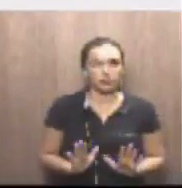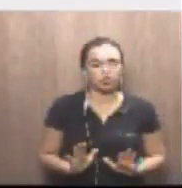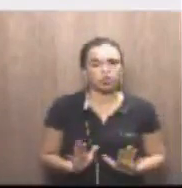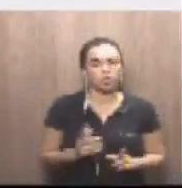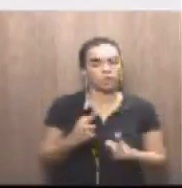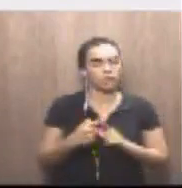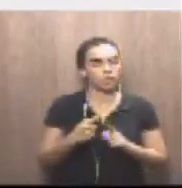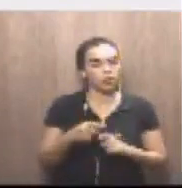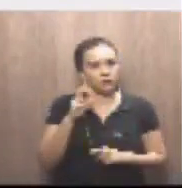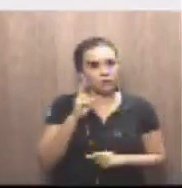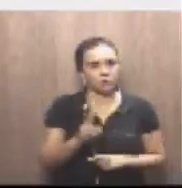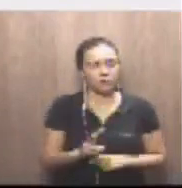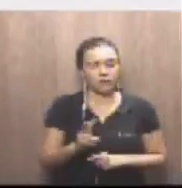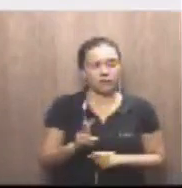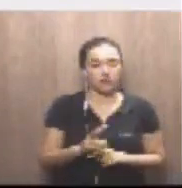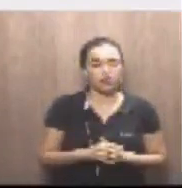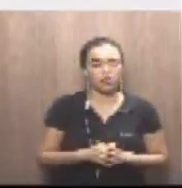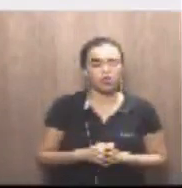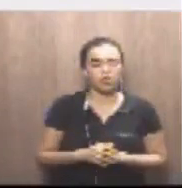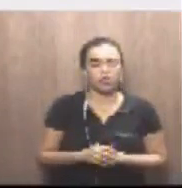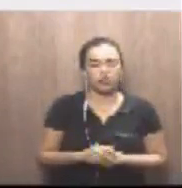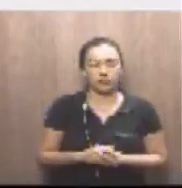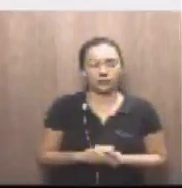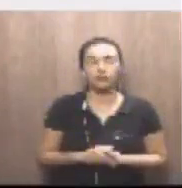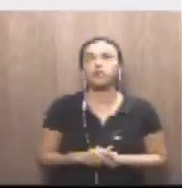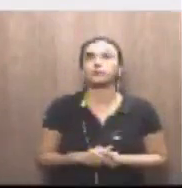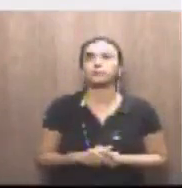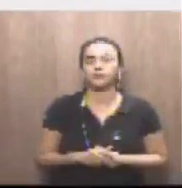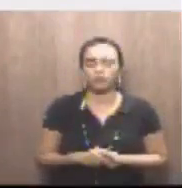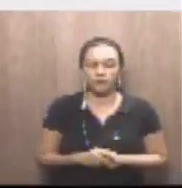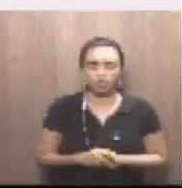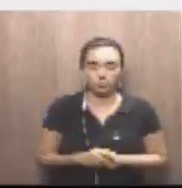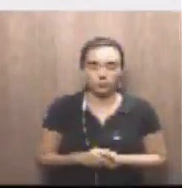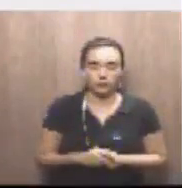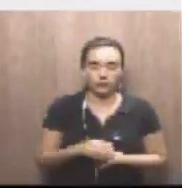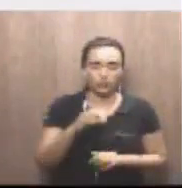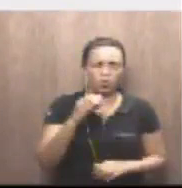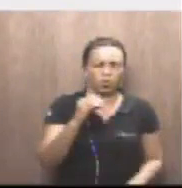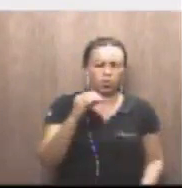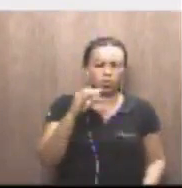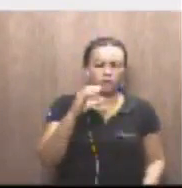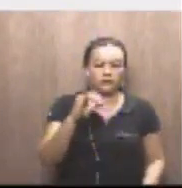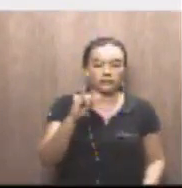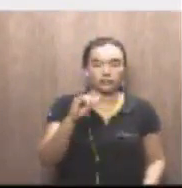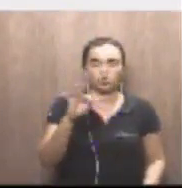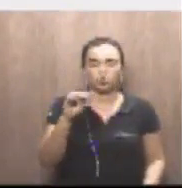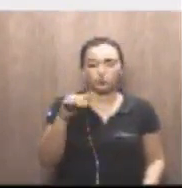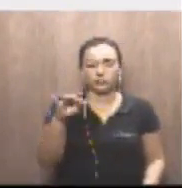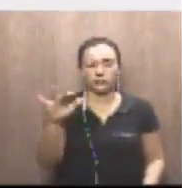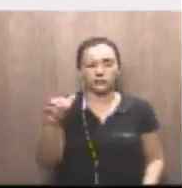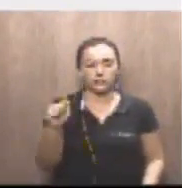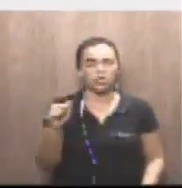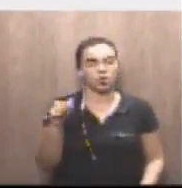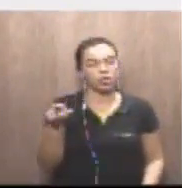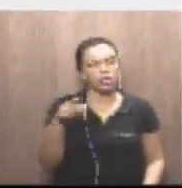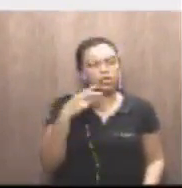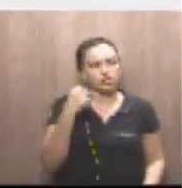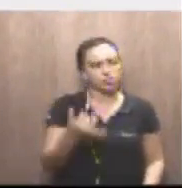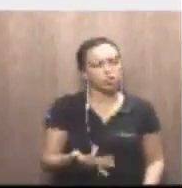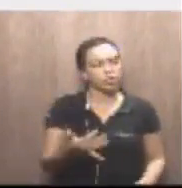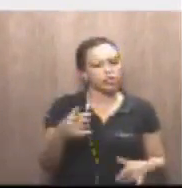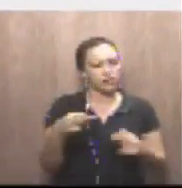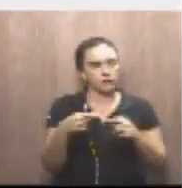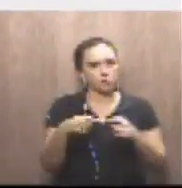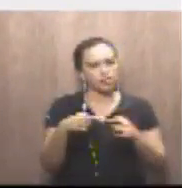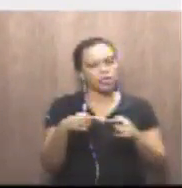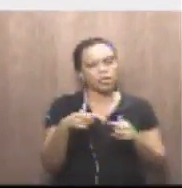Porque você vai ver a ação da ocitocina. Michel Oden traz muito claramente para nós que a ocitocina é o